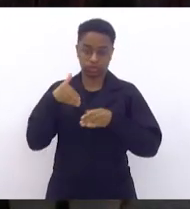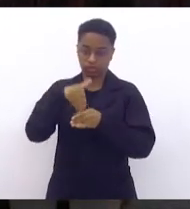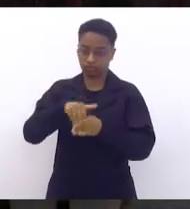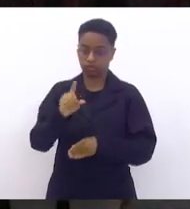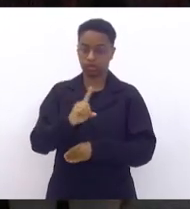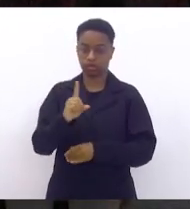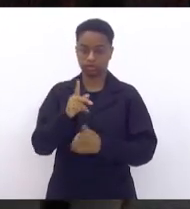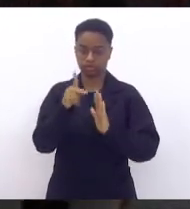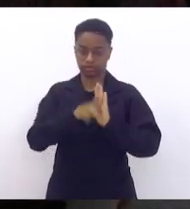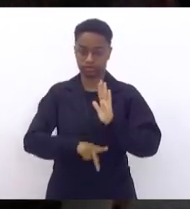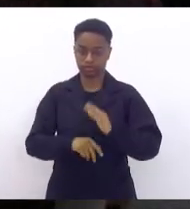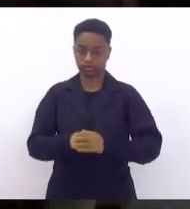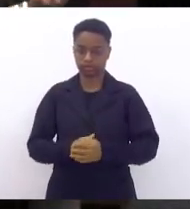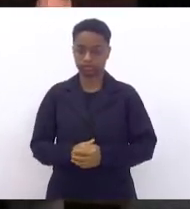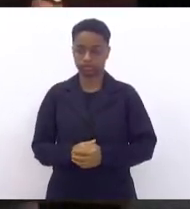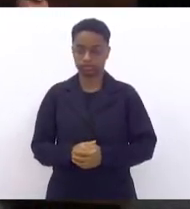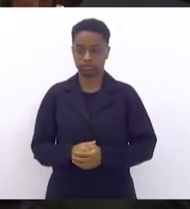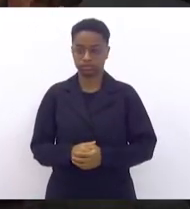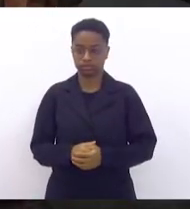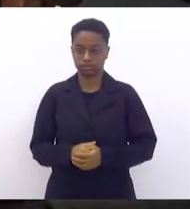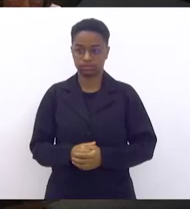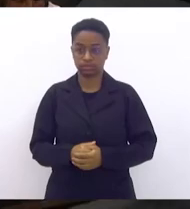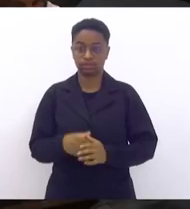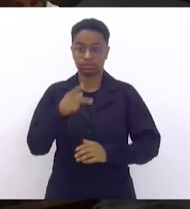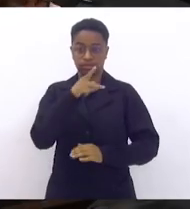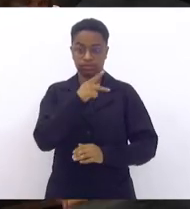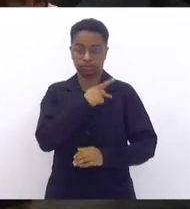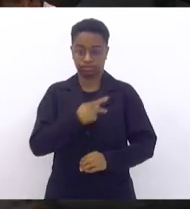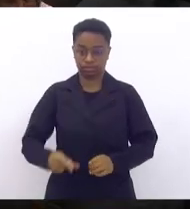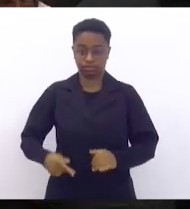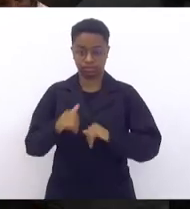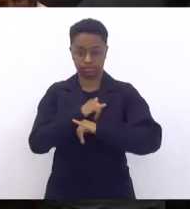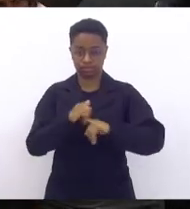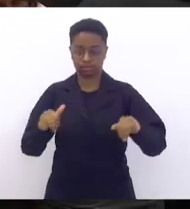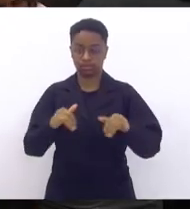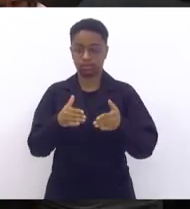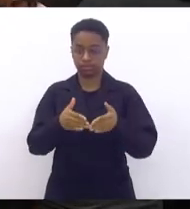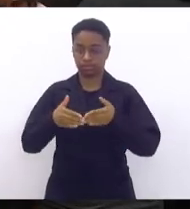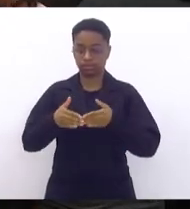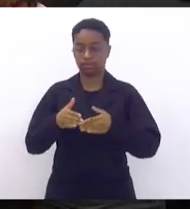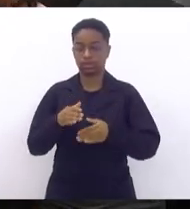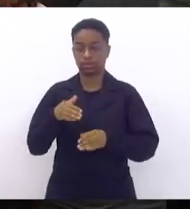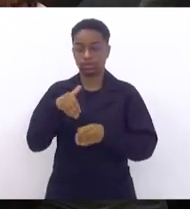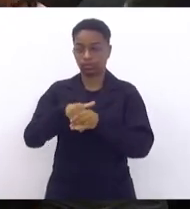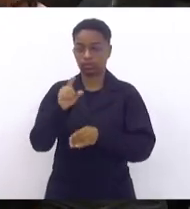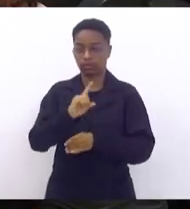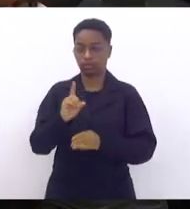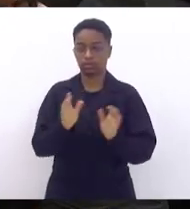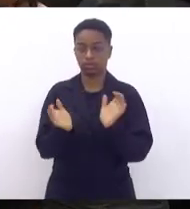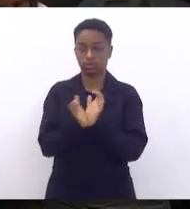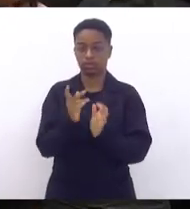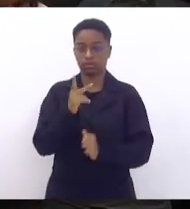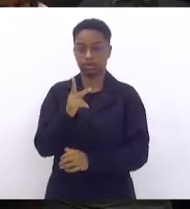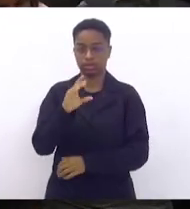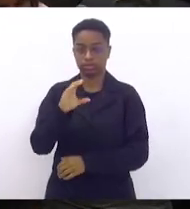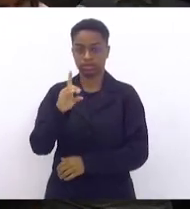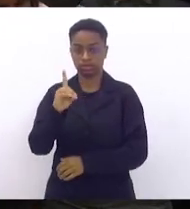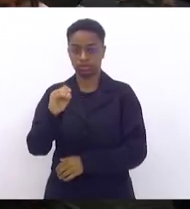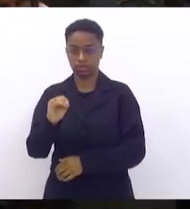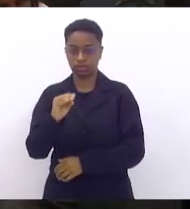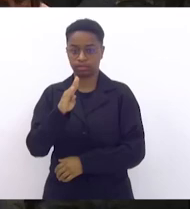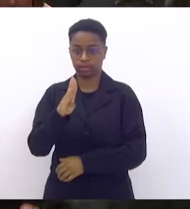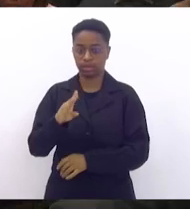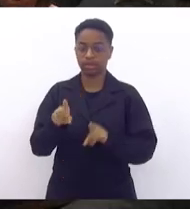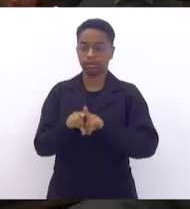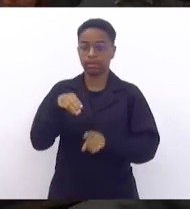projeto. Presidente, só para declarar também a abstenção da bancada do PCdoB. Presidente, Marta Rocha,